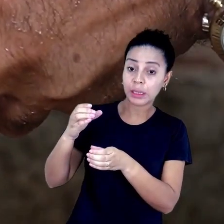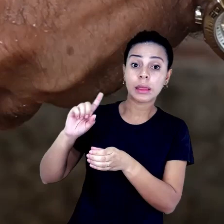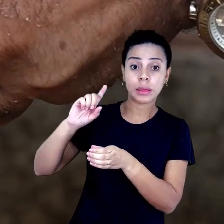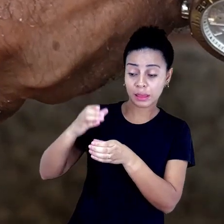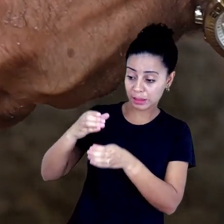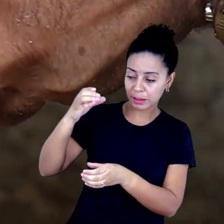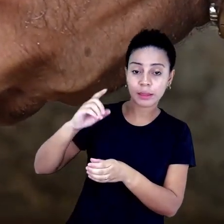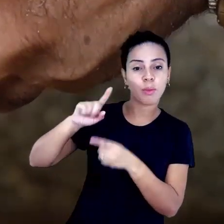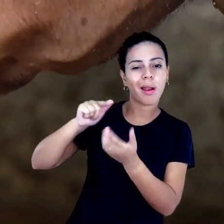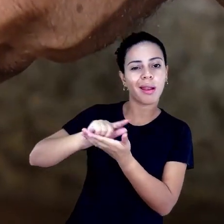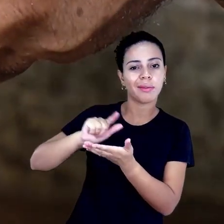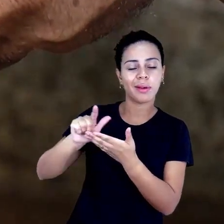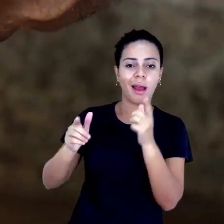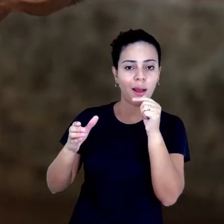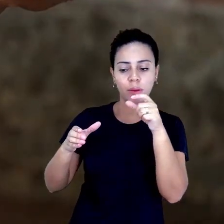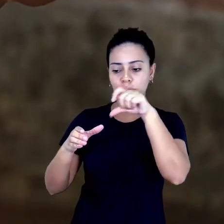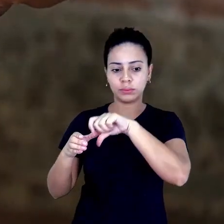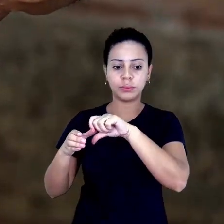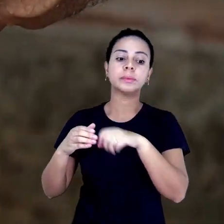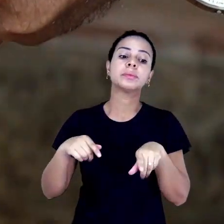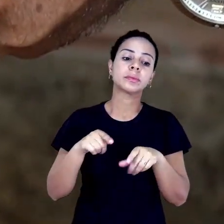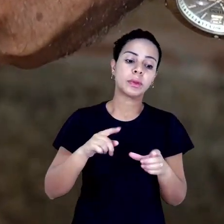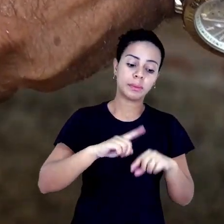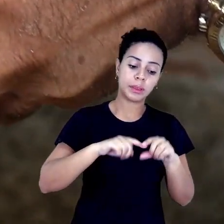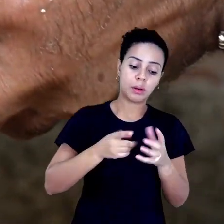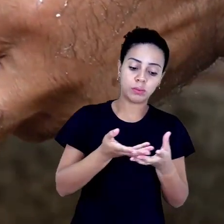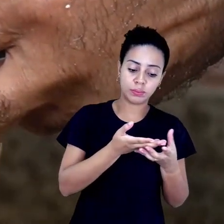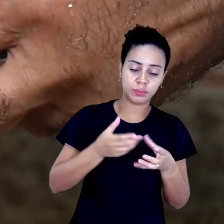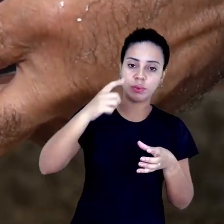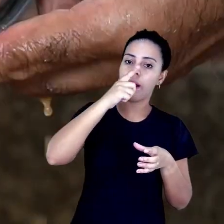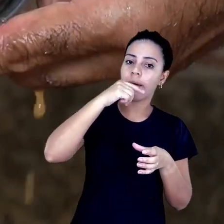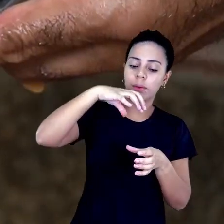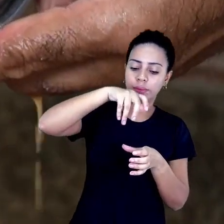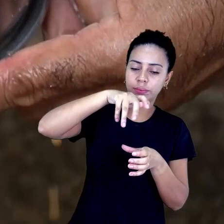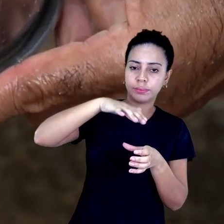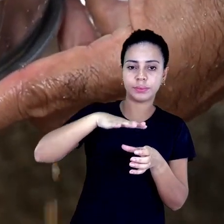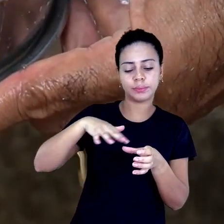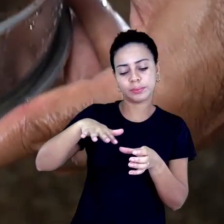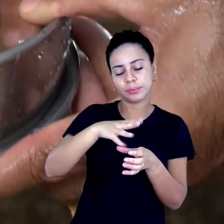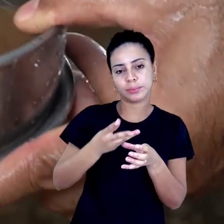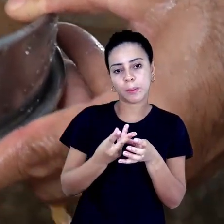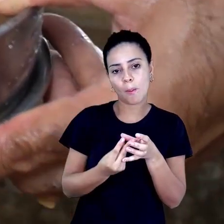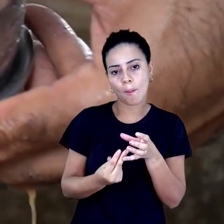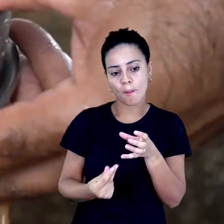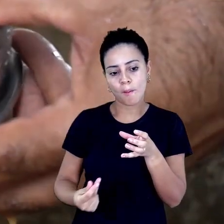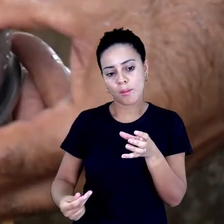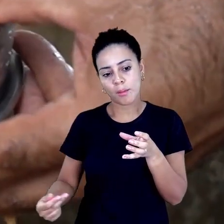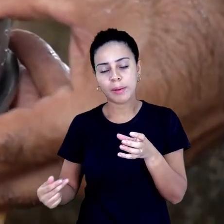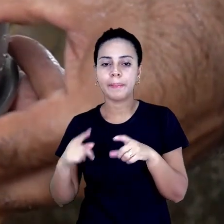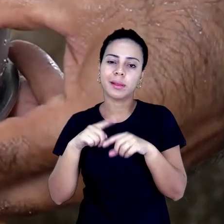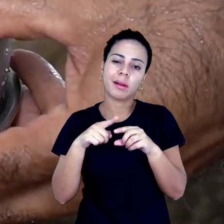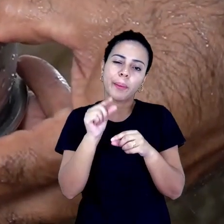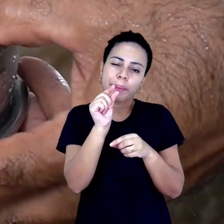do material na peneira mencionada, empregando-se água potável a baixa pressão, a fim de eliminar qualquer material que